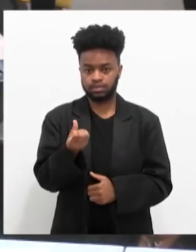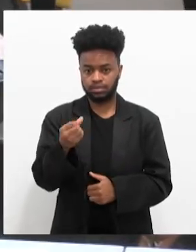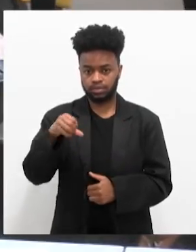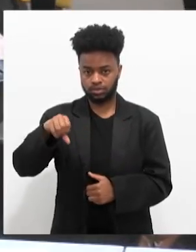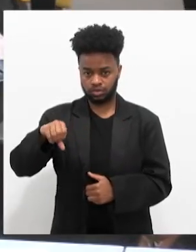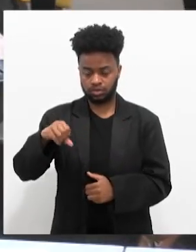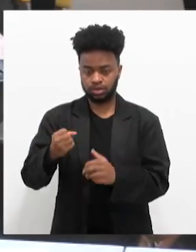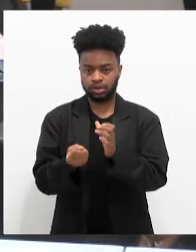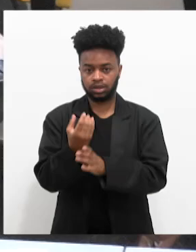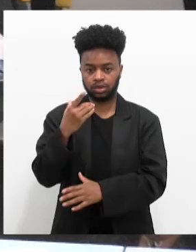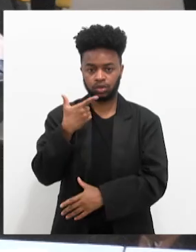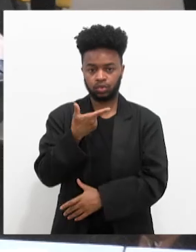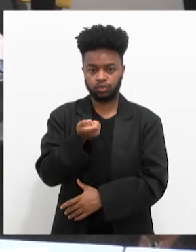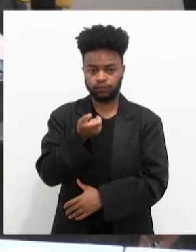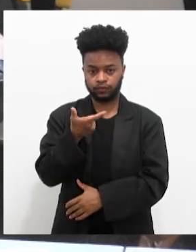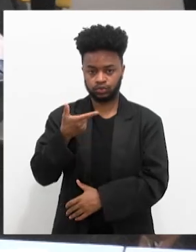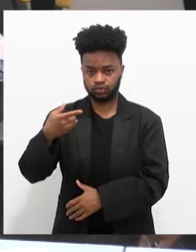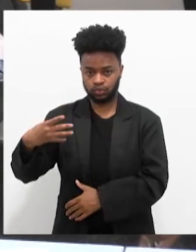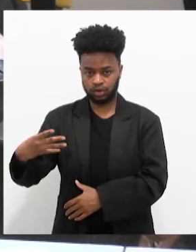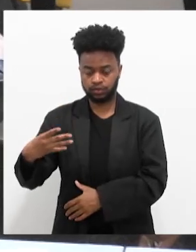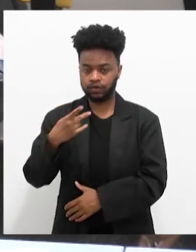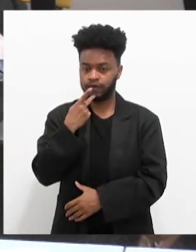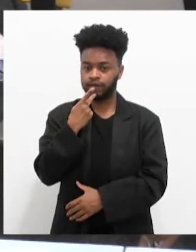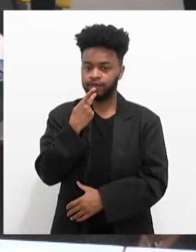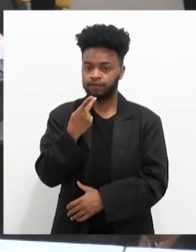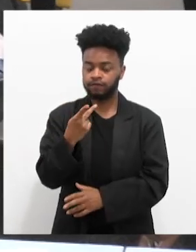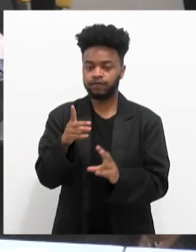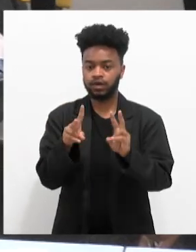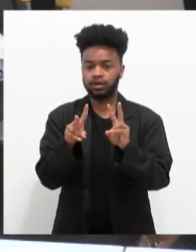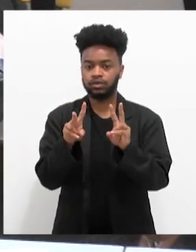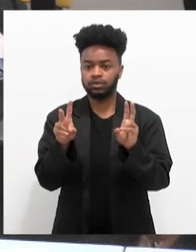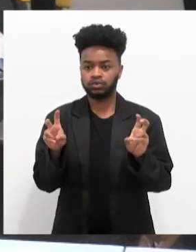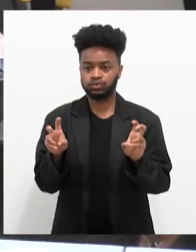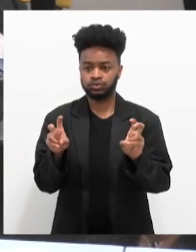3469 de 24, que diz respeito